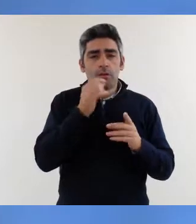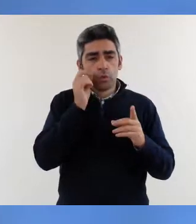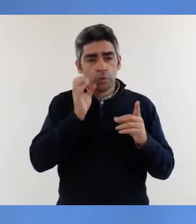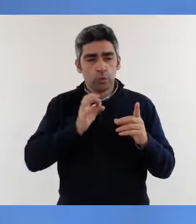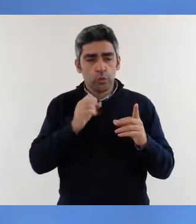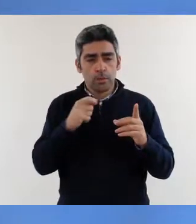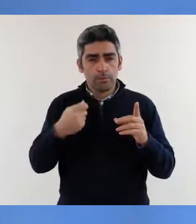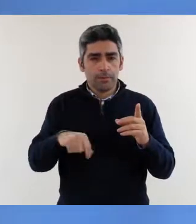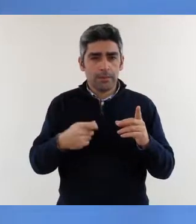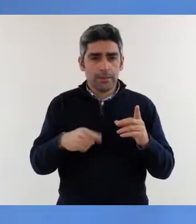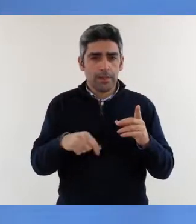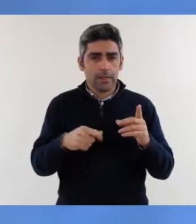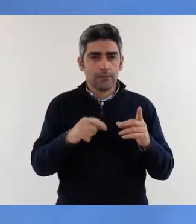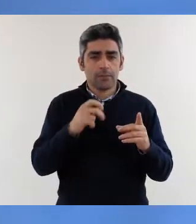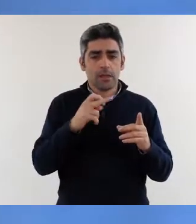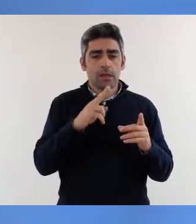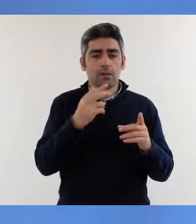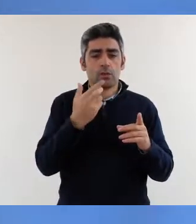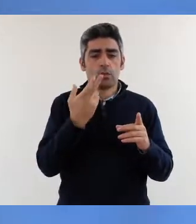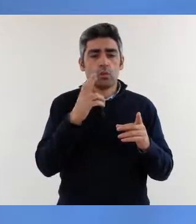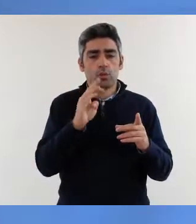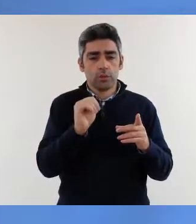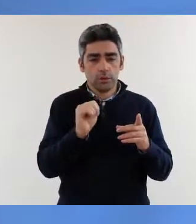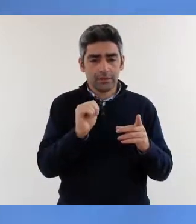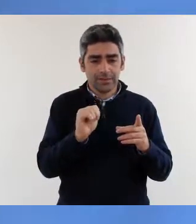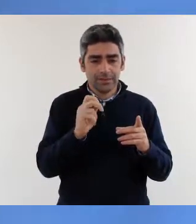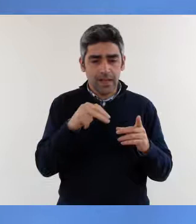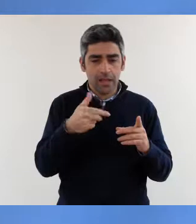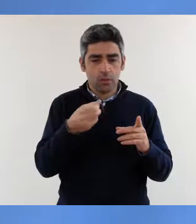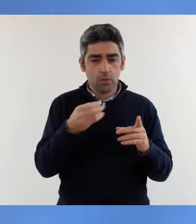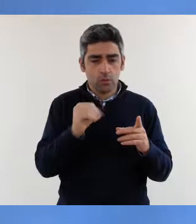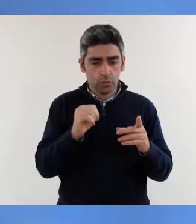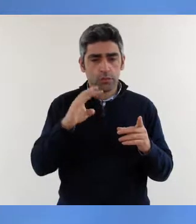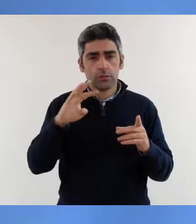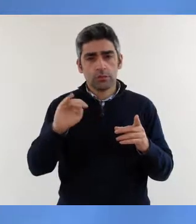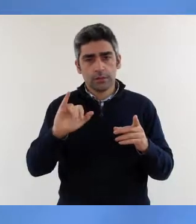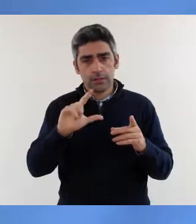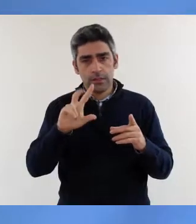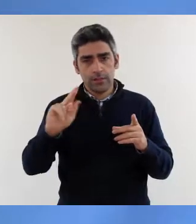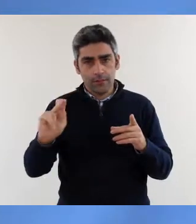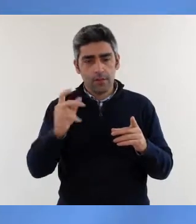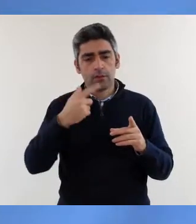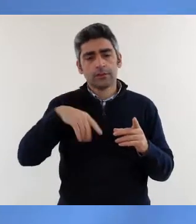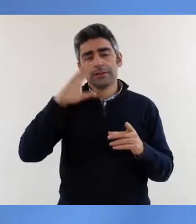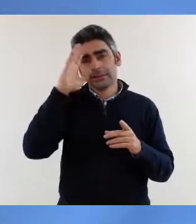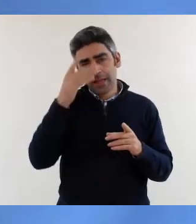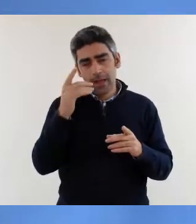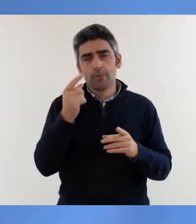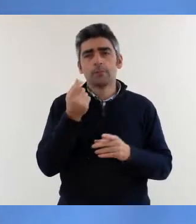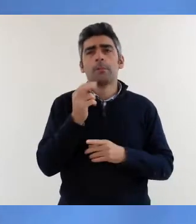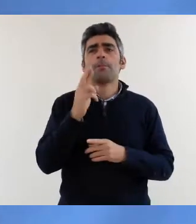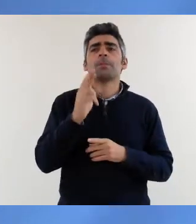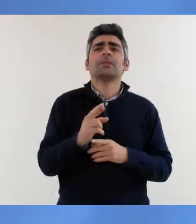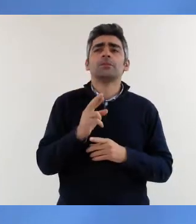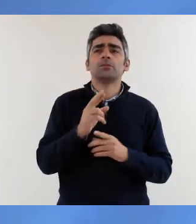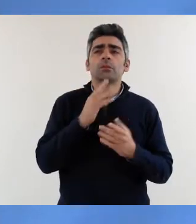nata sombra um ponto a intervenção do seu presidente artur santiago todos temos a noção